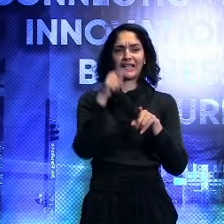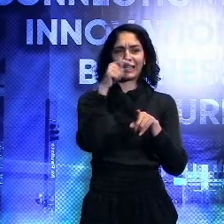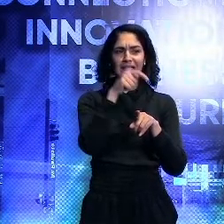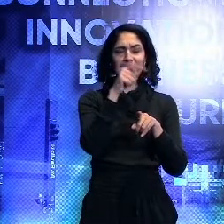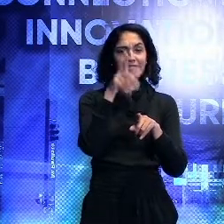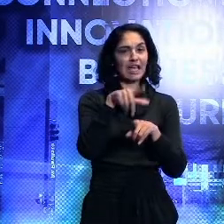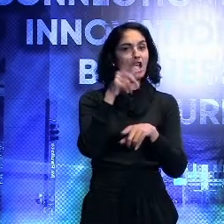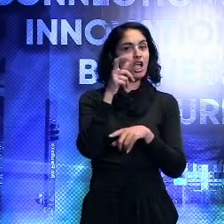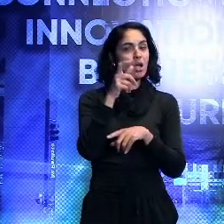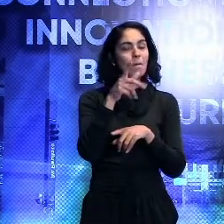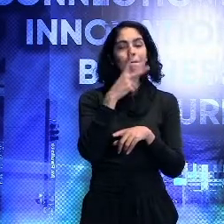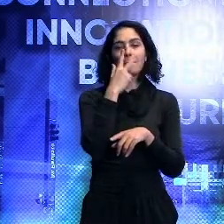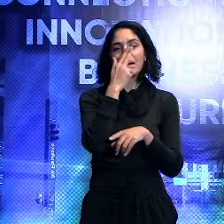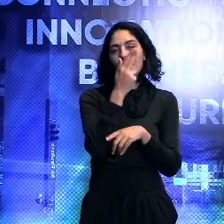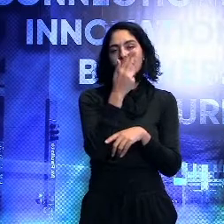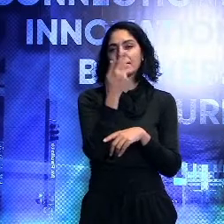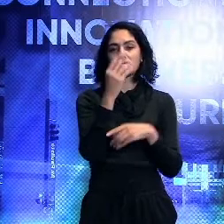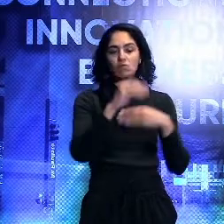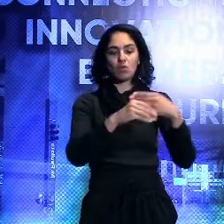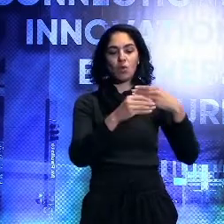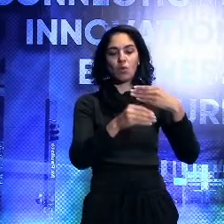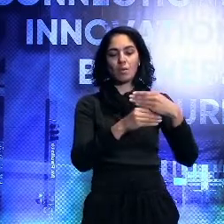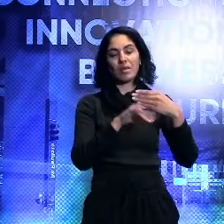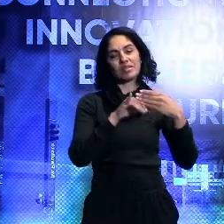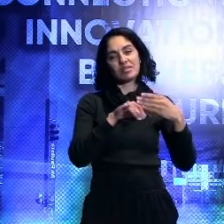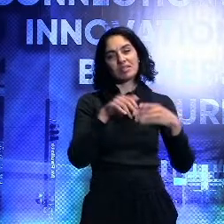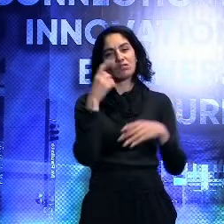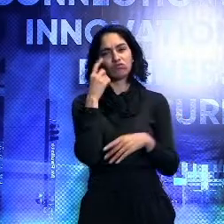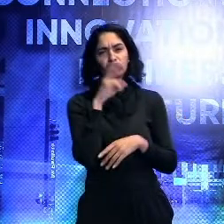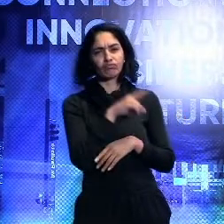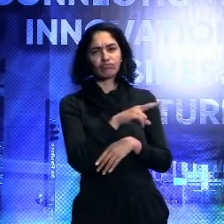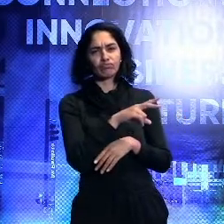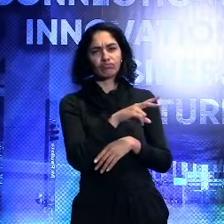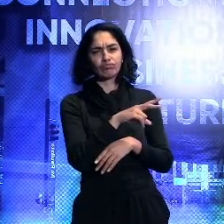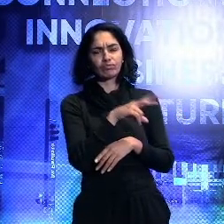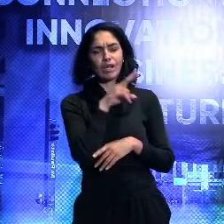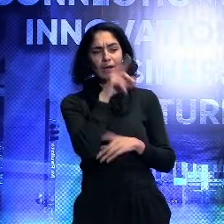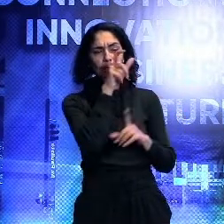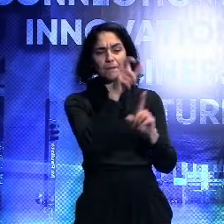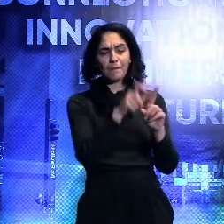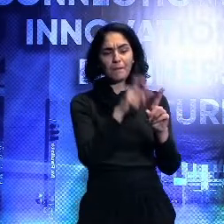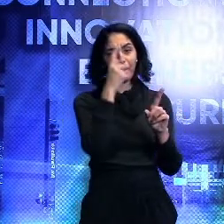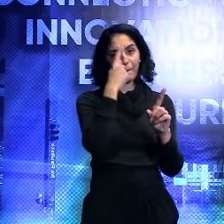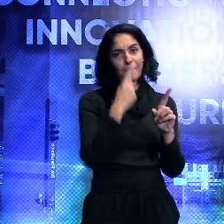observação que talvez não teria sido possível se você não olhasse para essa versão mais humanizada.